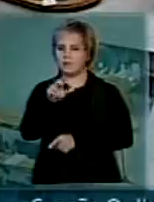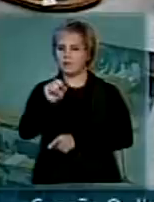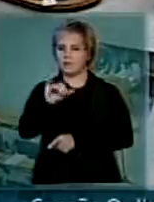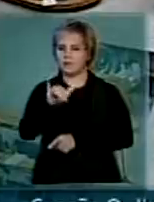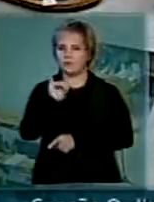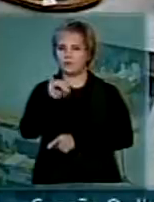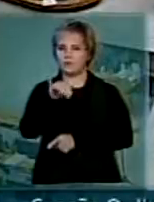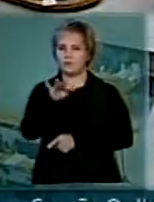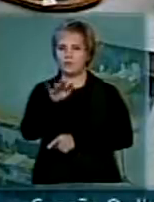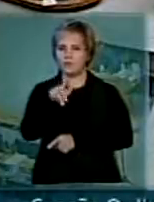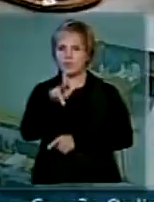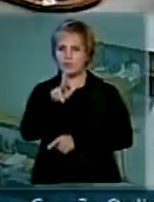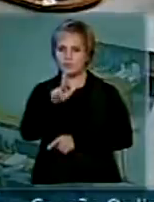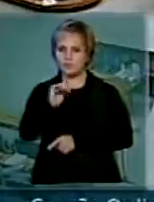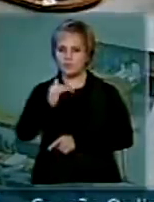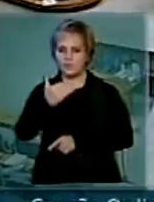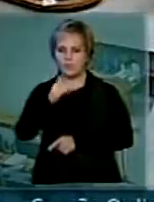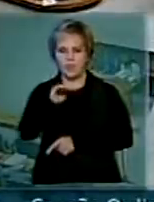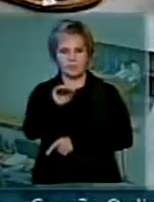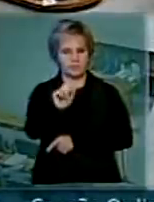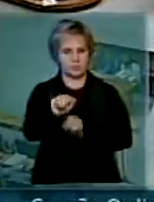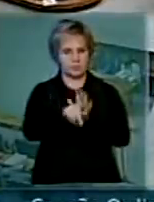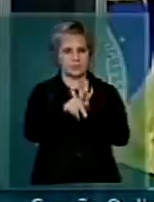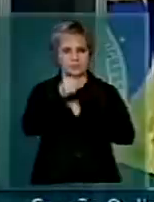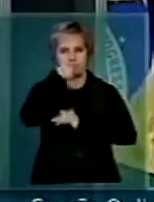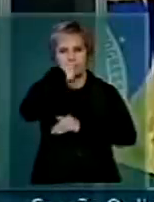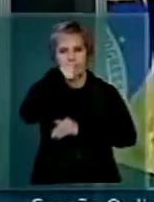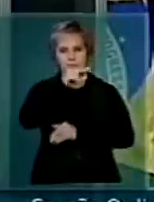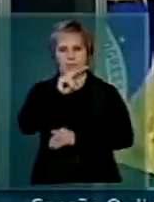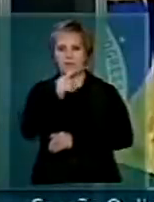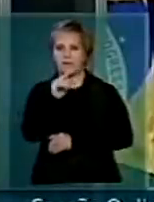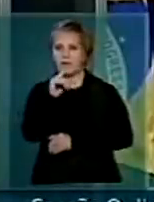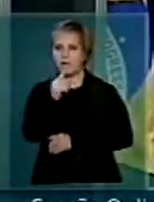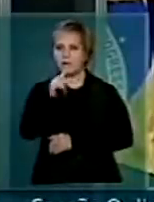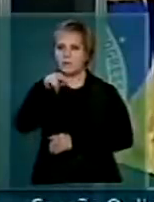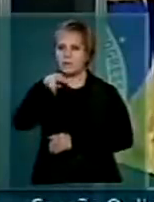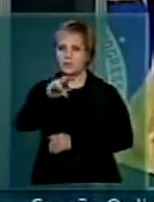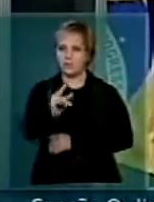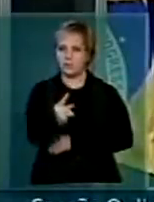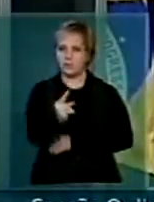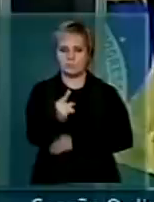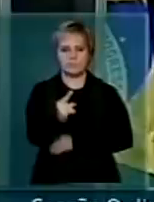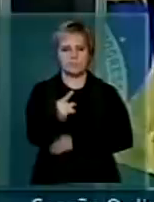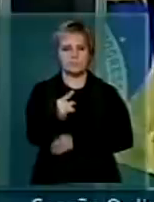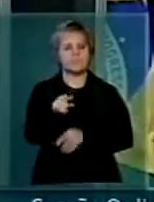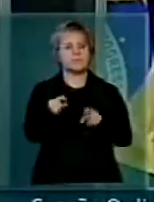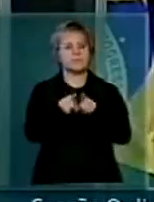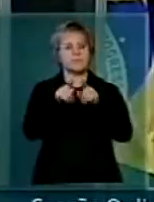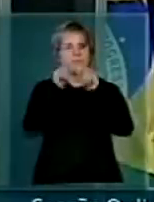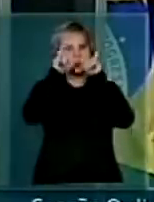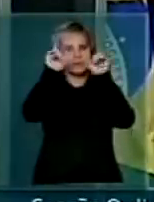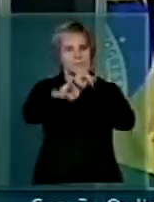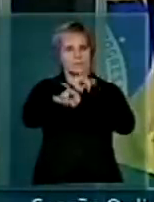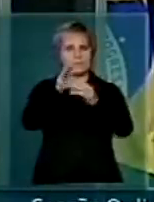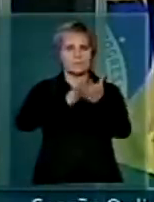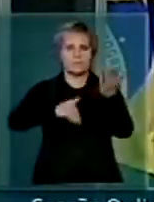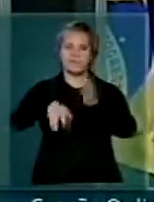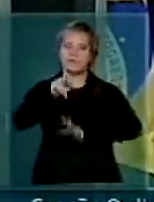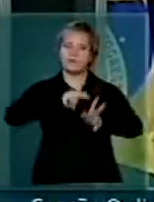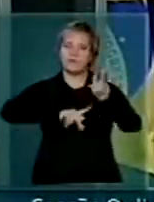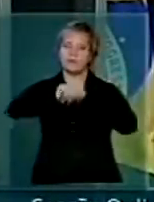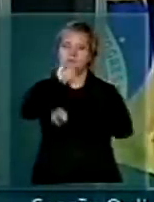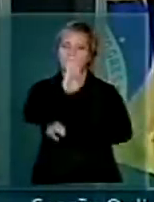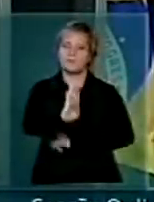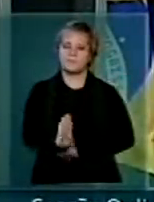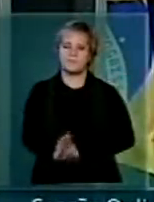É importante. Inclusive a influenza H1N1. Chama a atenção toda a população brasileira